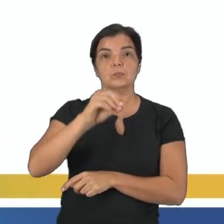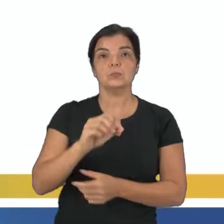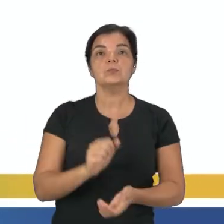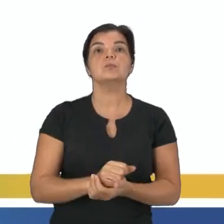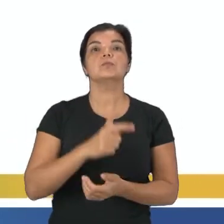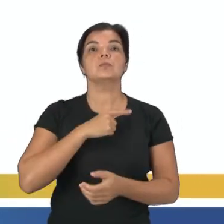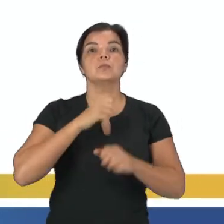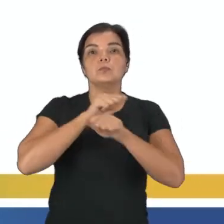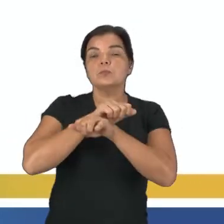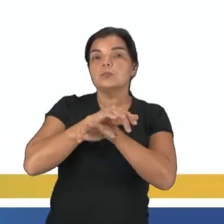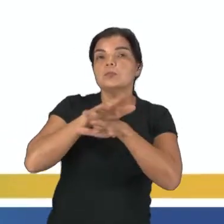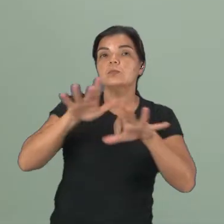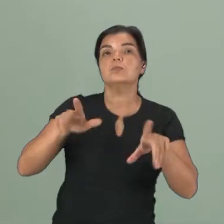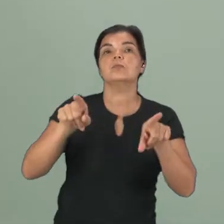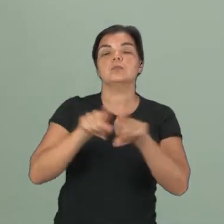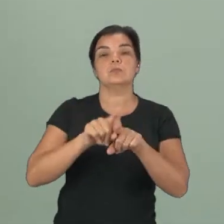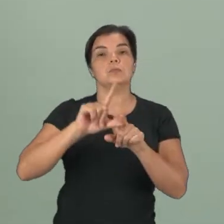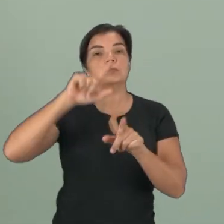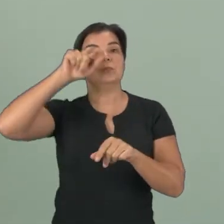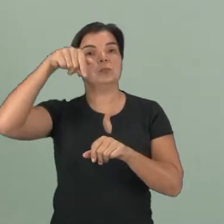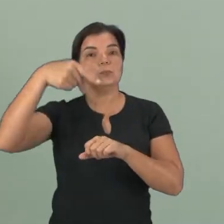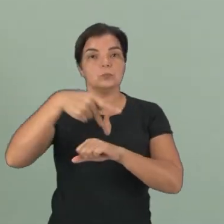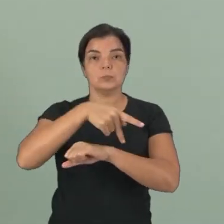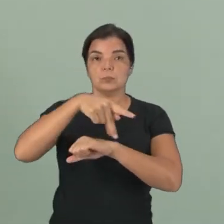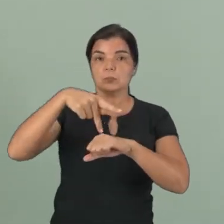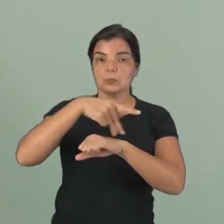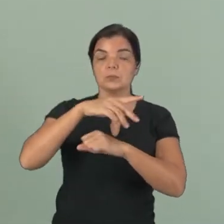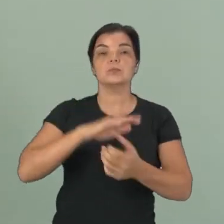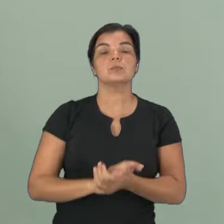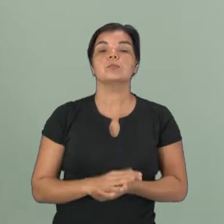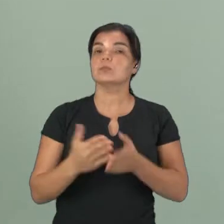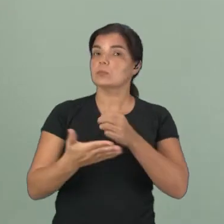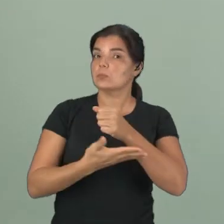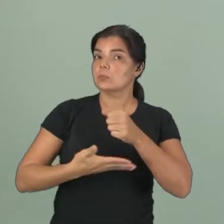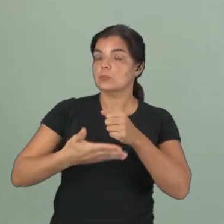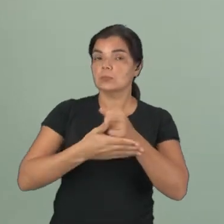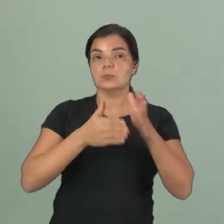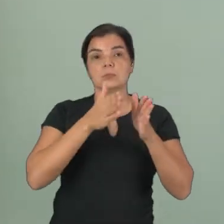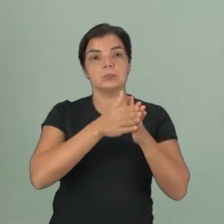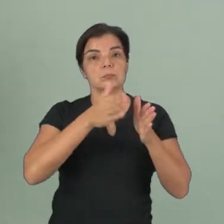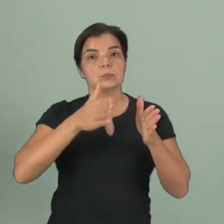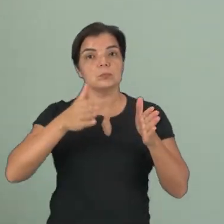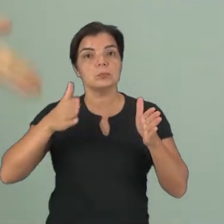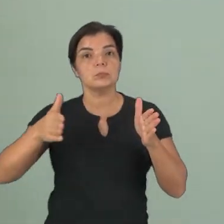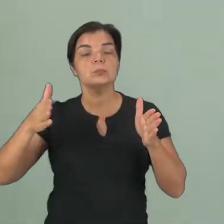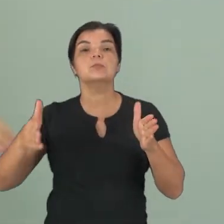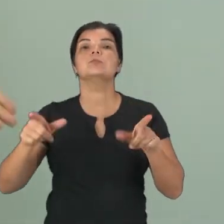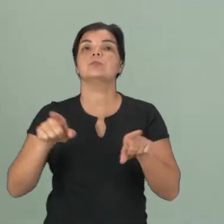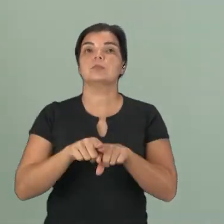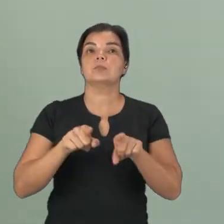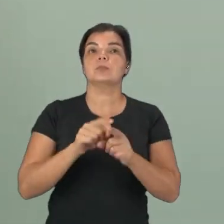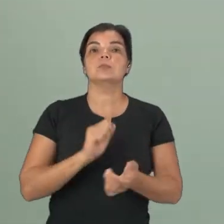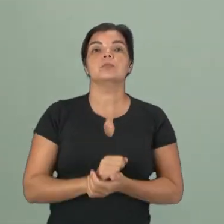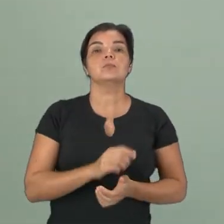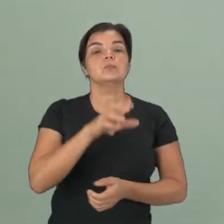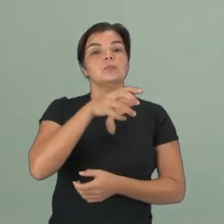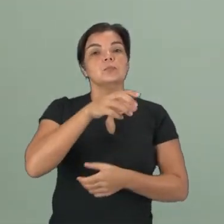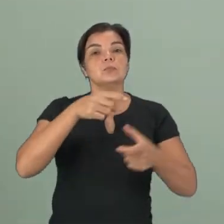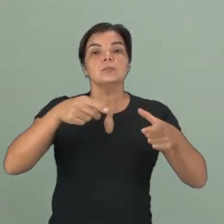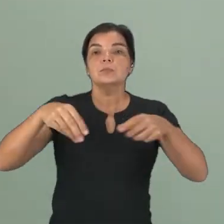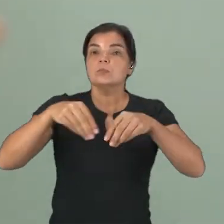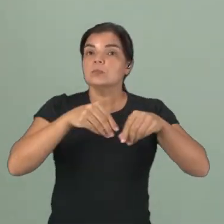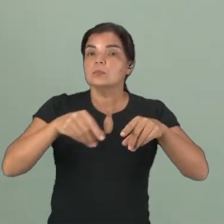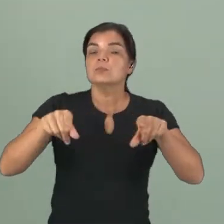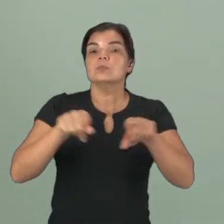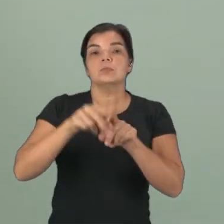ganha repercussão internacional. Então, basicamente, a gente tem esses processos de ocupação do nosso território,